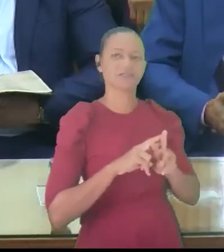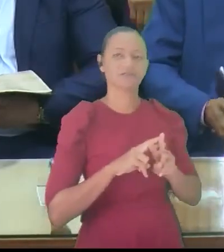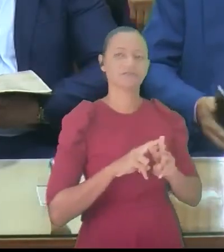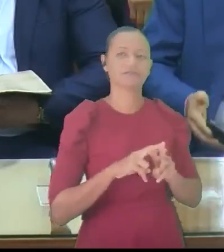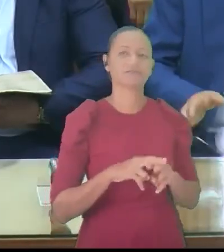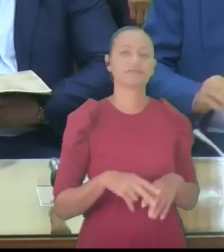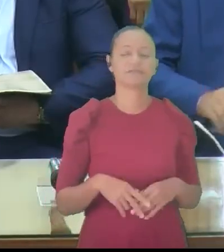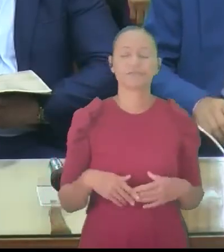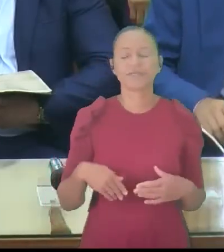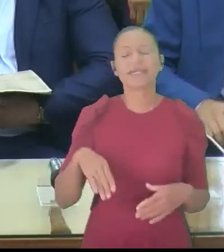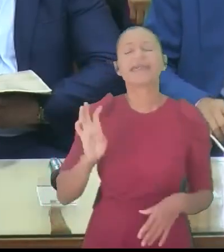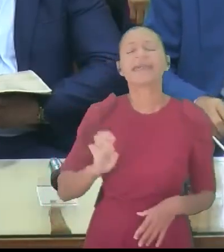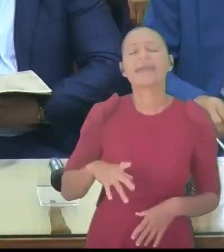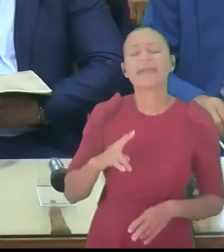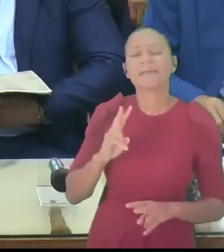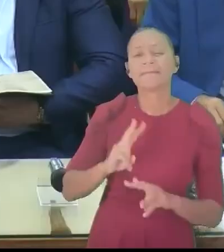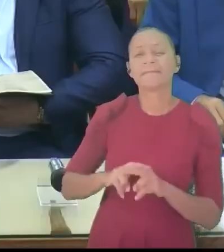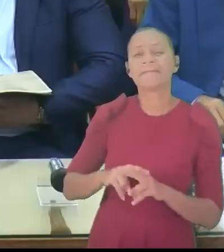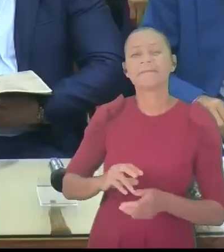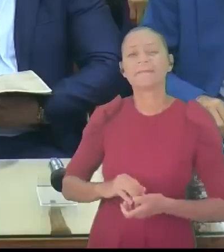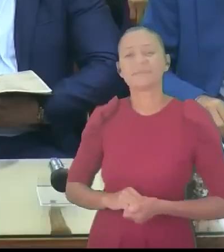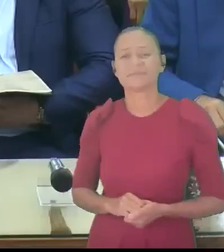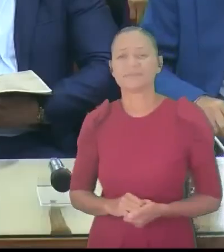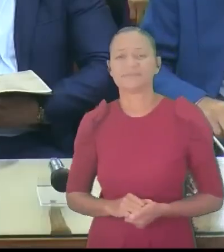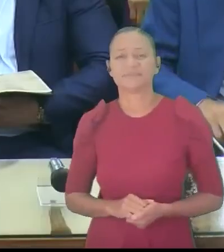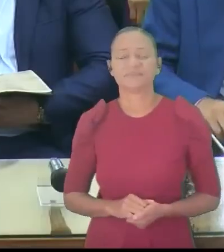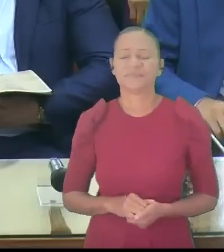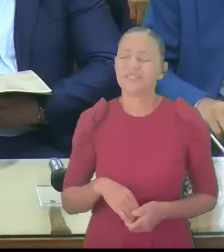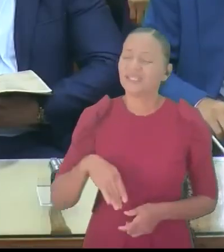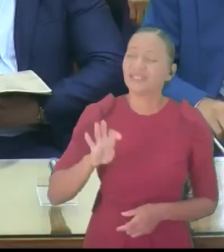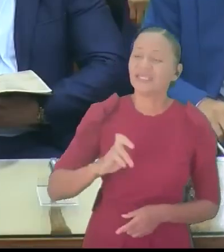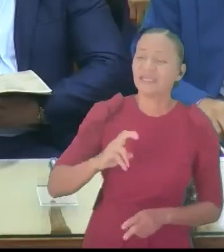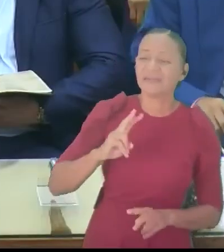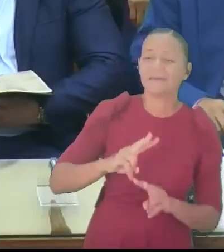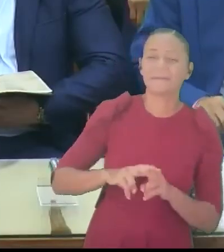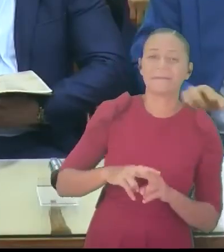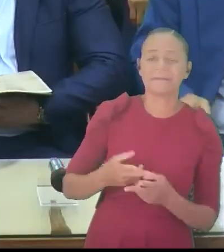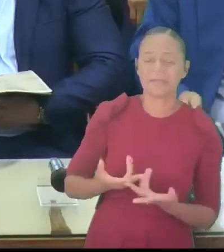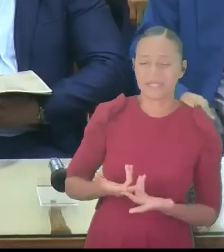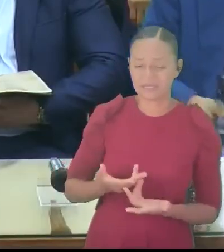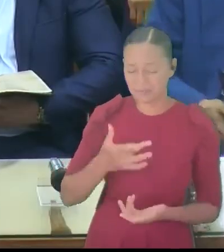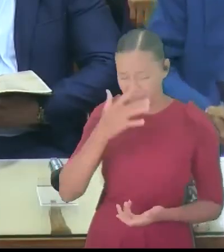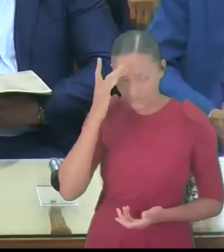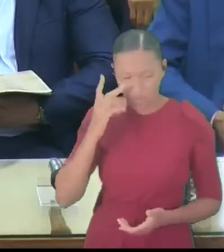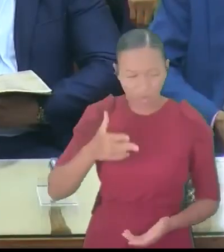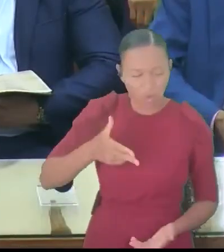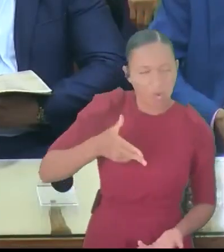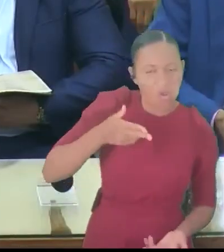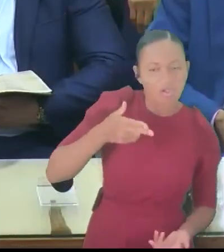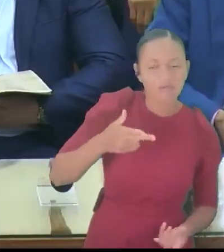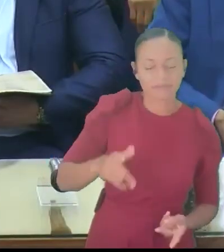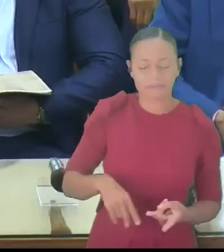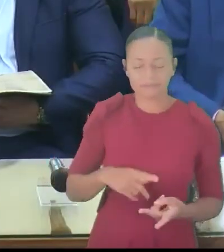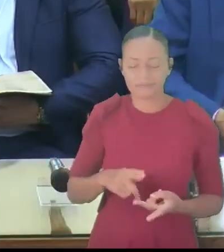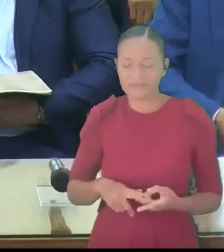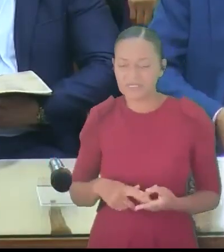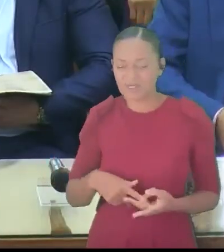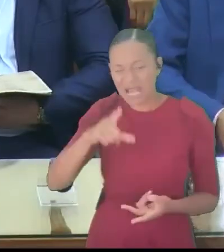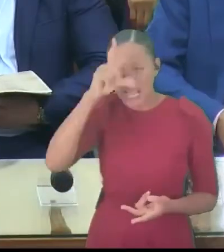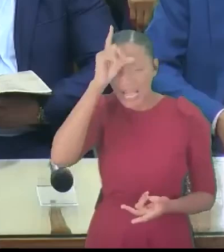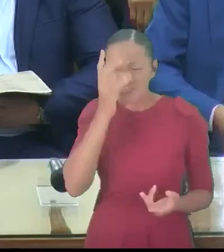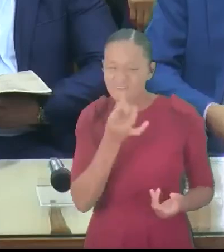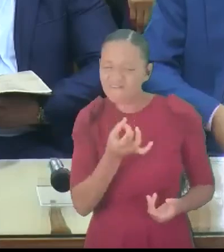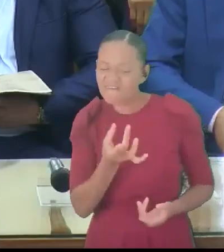Quem é preso? Ladrão. Quem é preso? Assaltante. Quem é preso? Traficante. Quem é